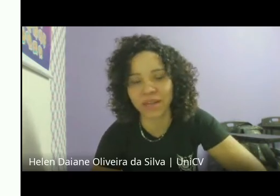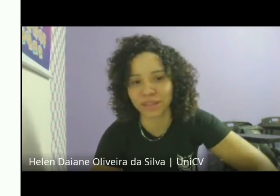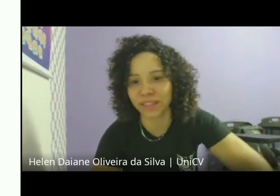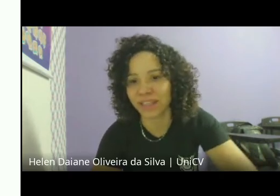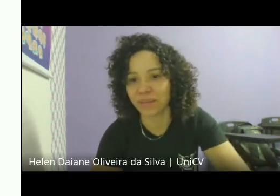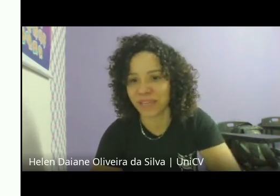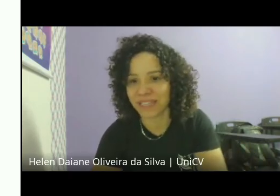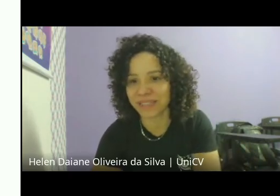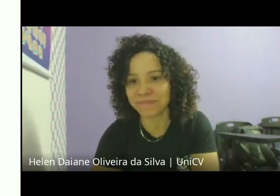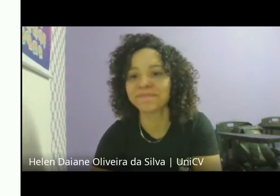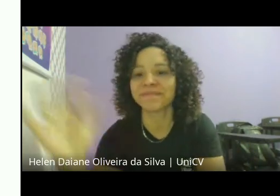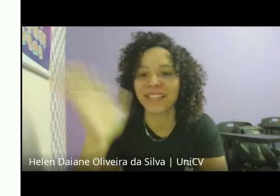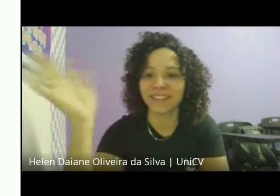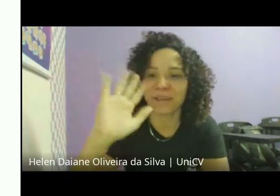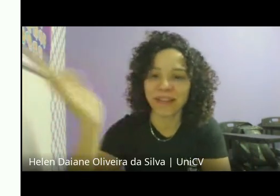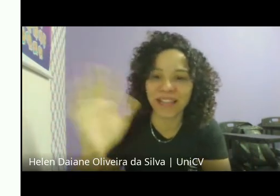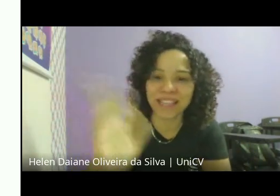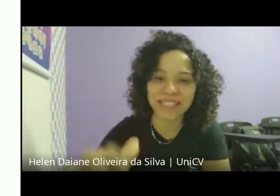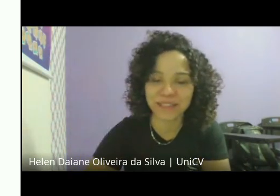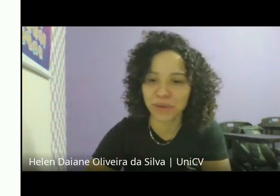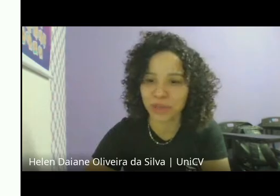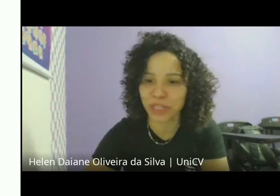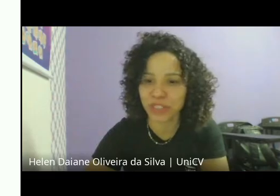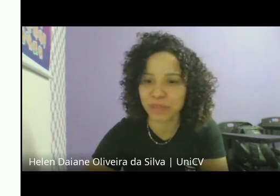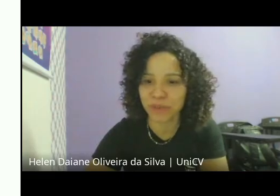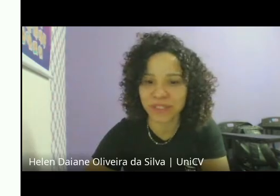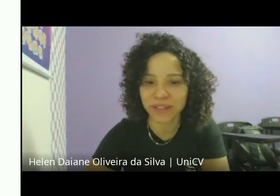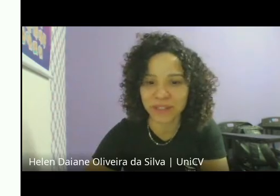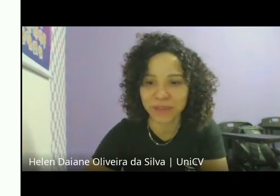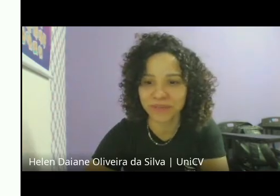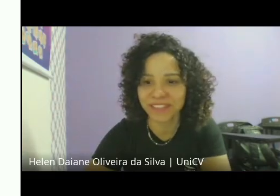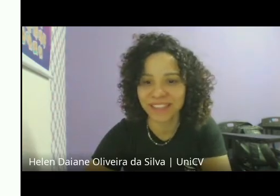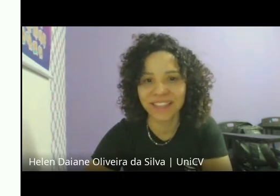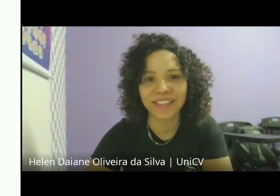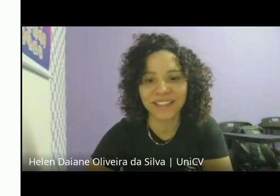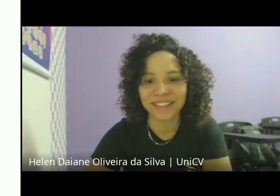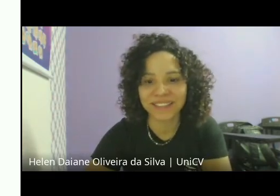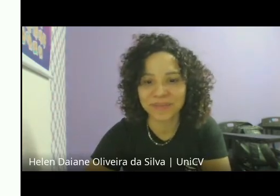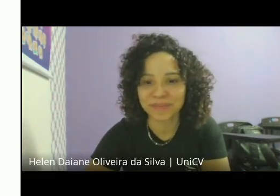próxima aula. Beleza? Até mais, boa noite, bom descanso.